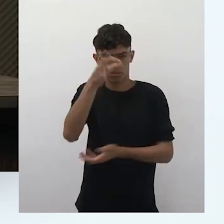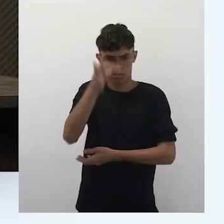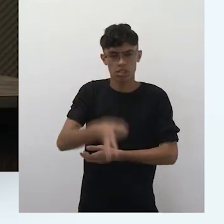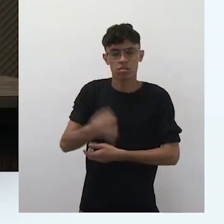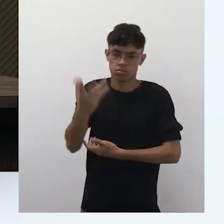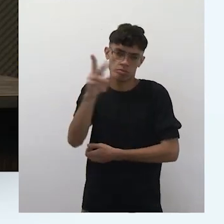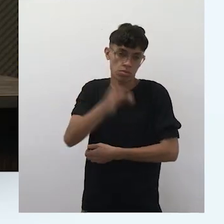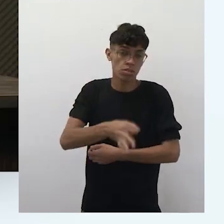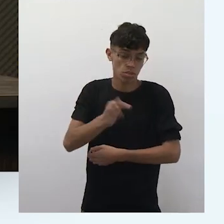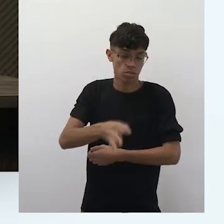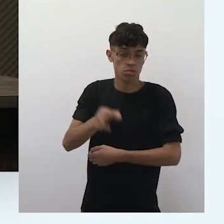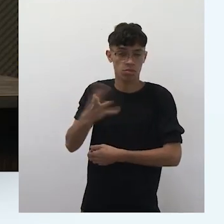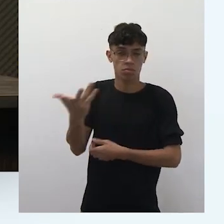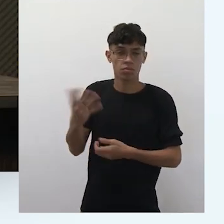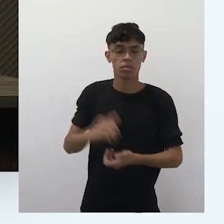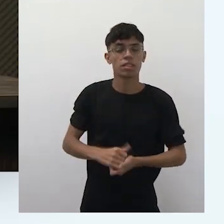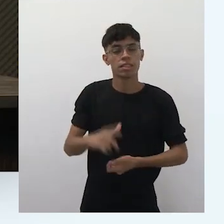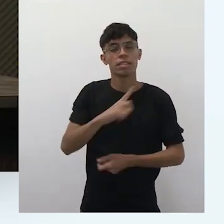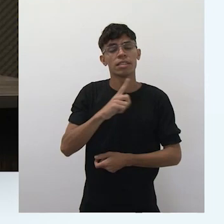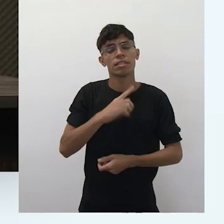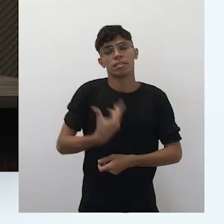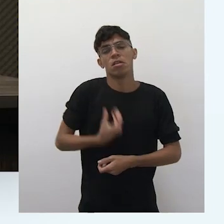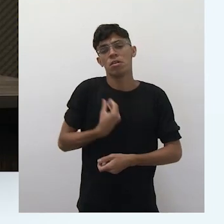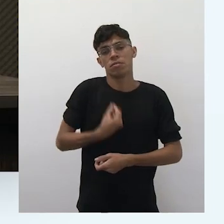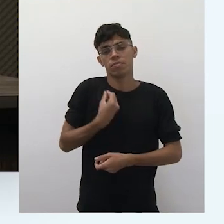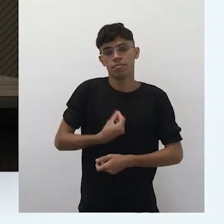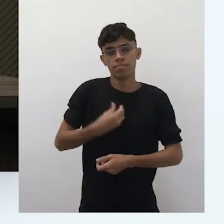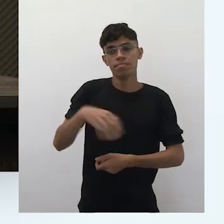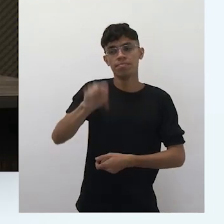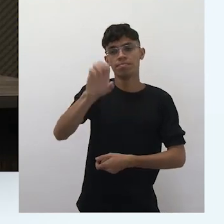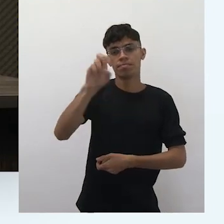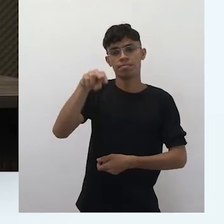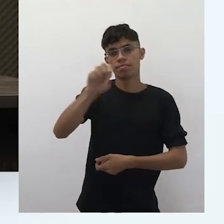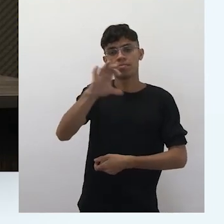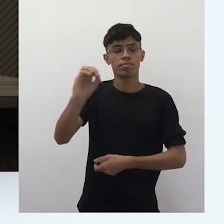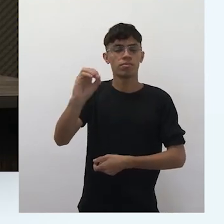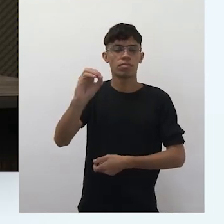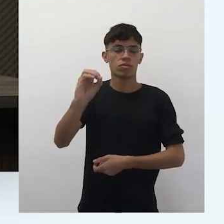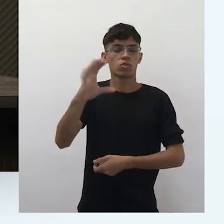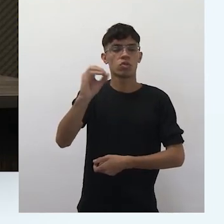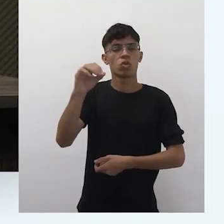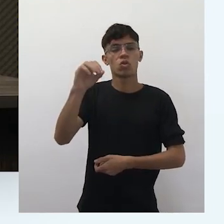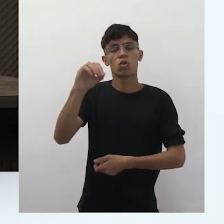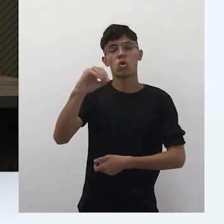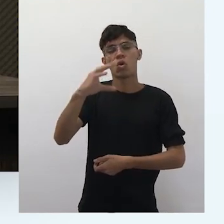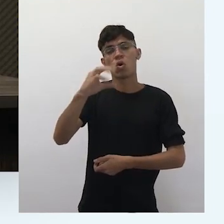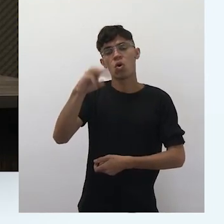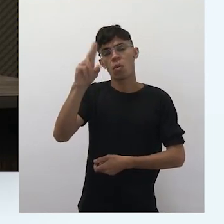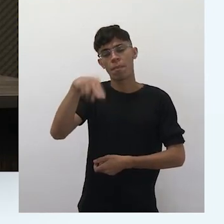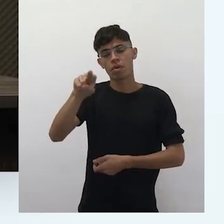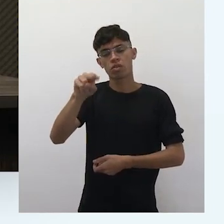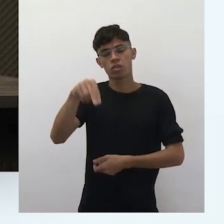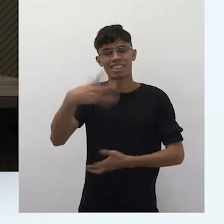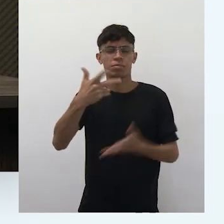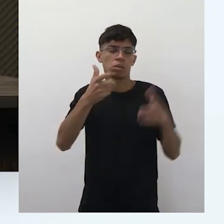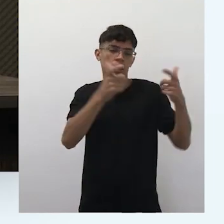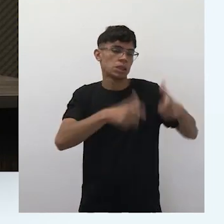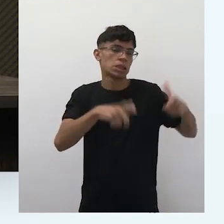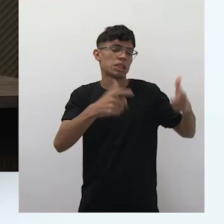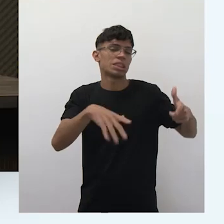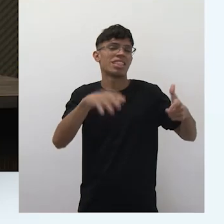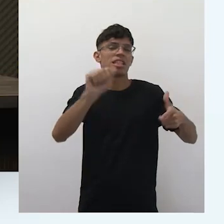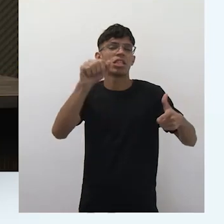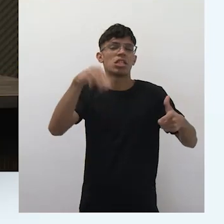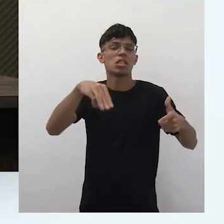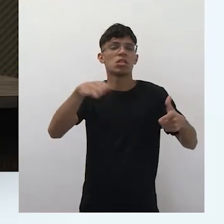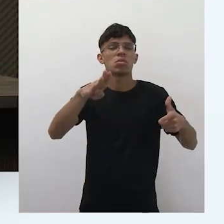Né? Também existe no senso comum essa ideia de ambiente, não é? É aproximar a ideia de ambiente, confundi-la